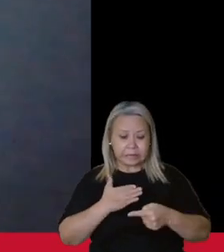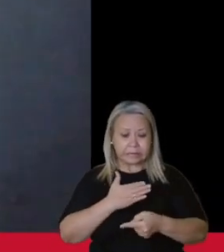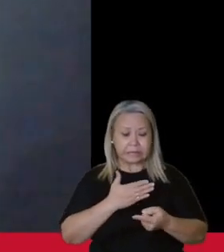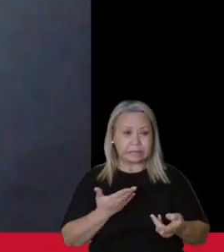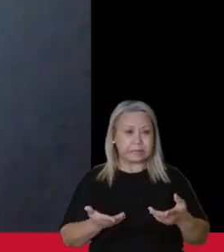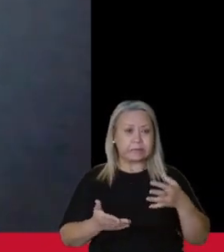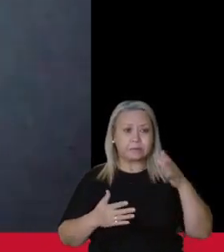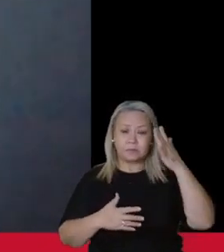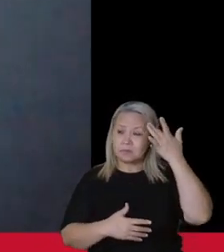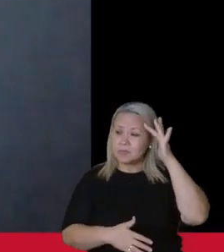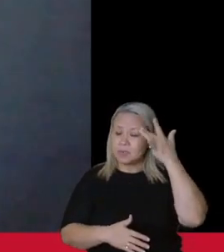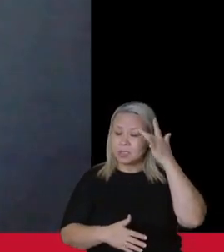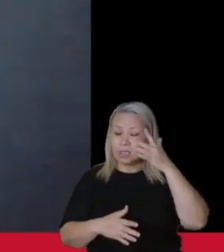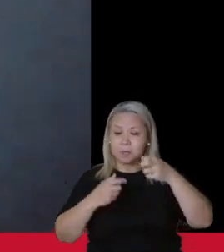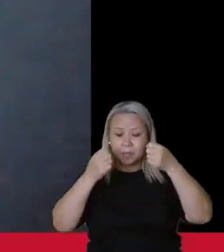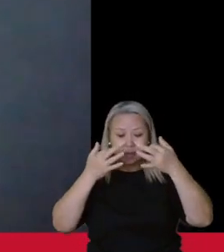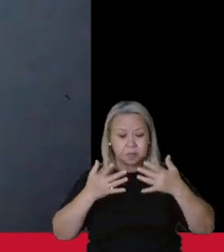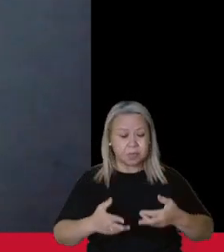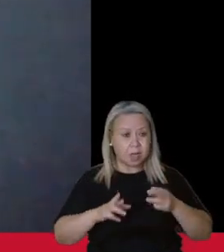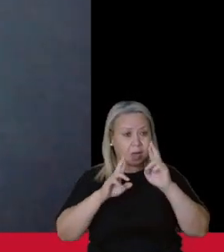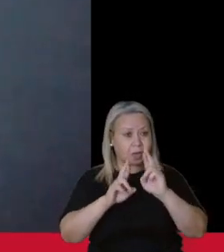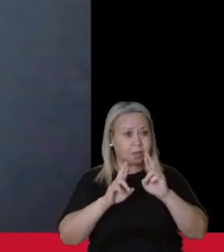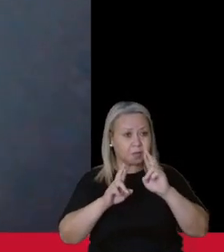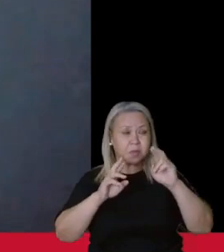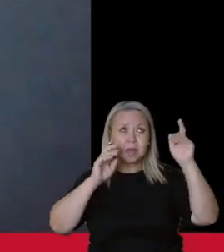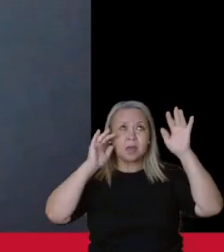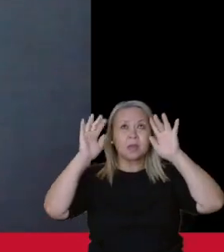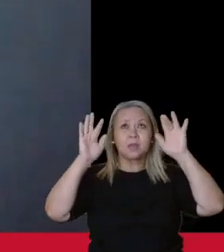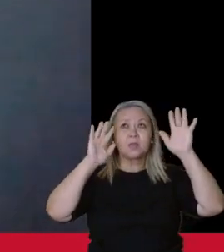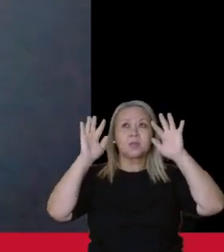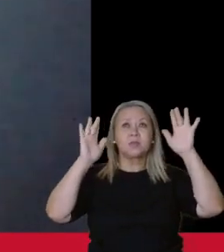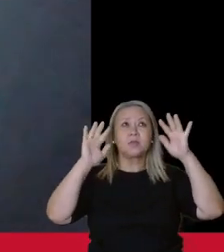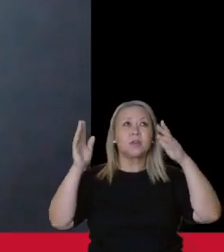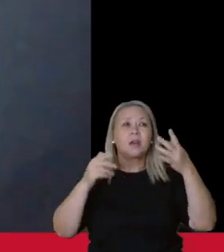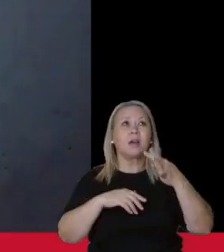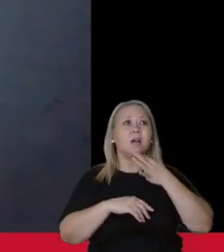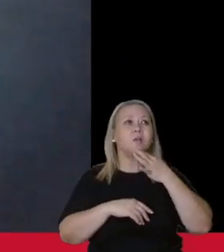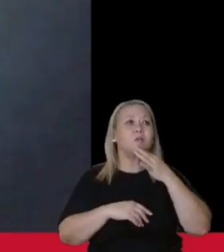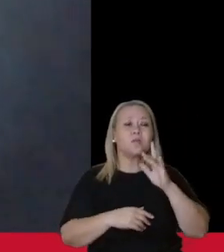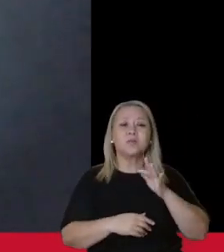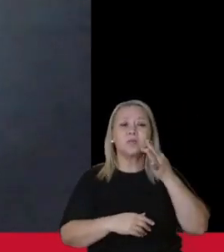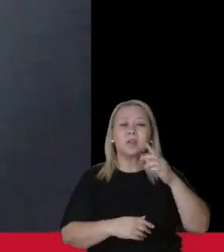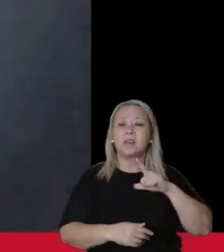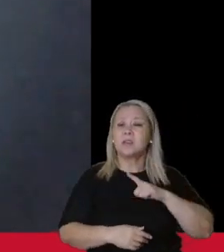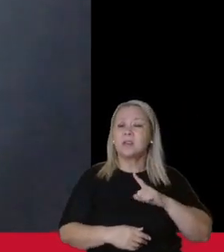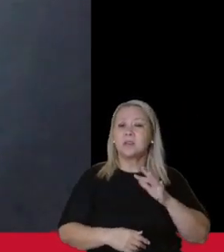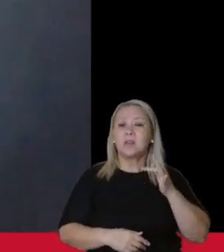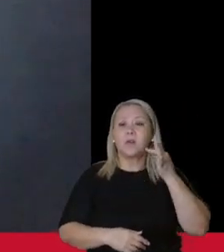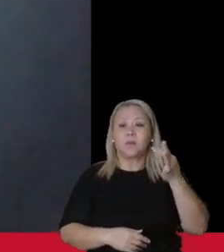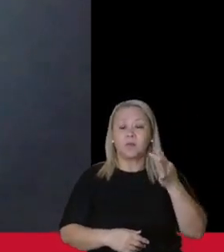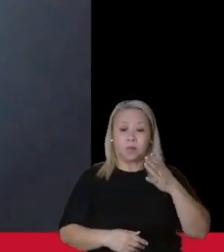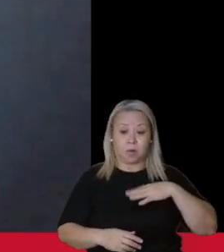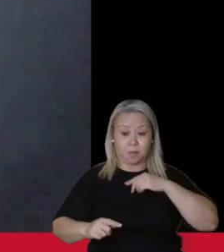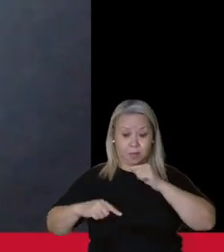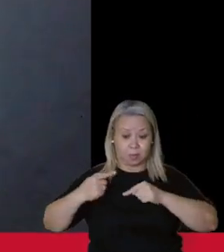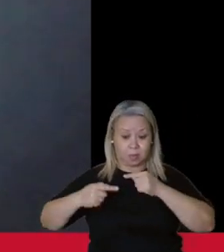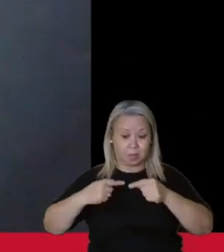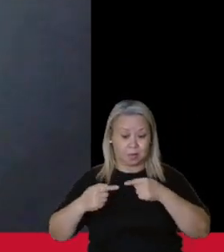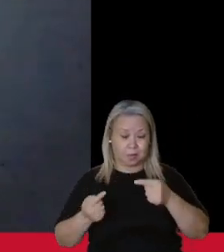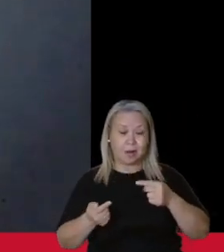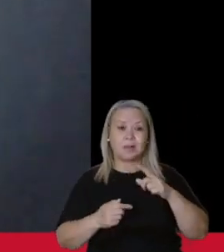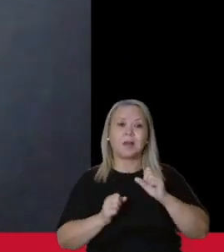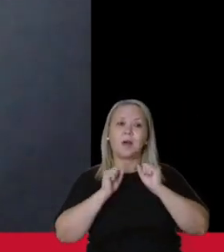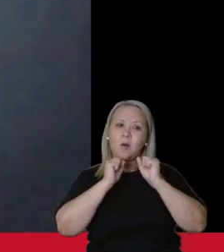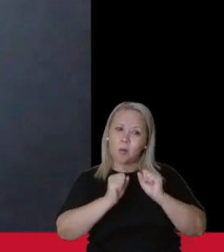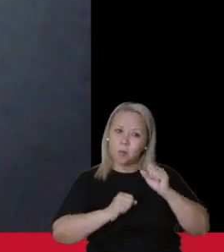explicar. Né? Que não tem perspectiva nem de sonhar com esse outro futuro que a minha geração foi capaz de sonhar.